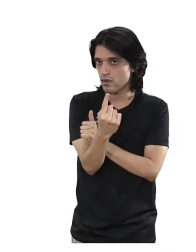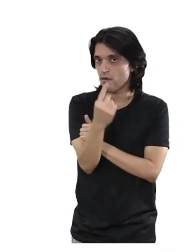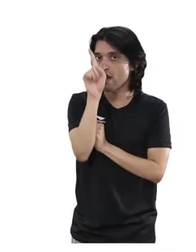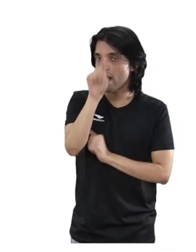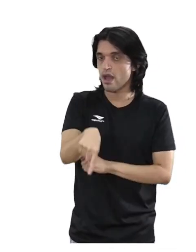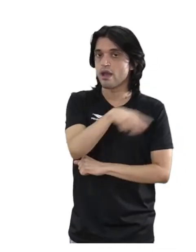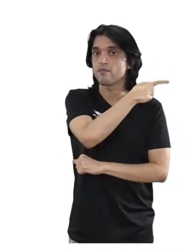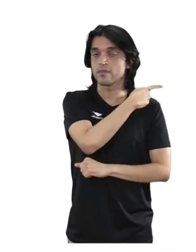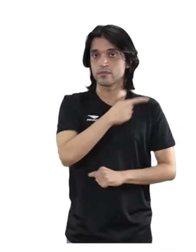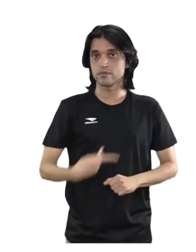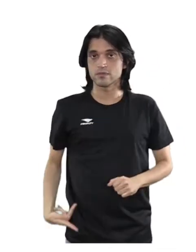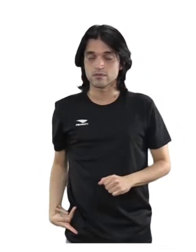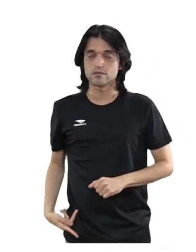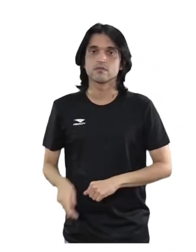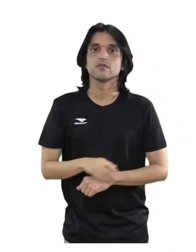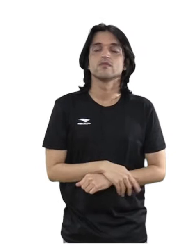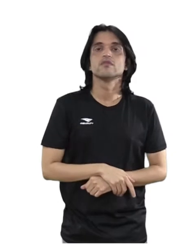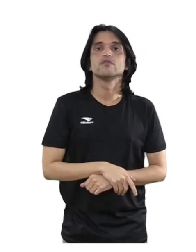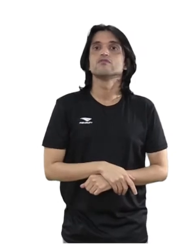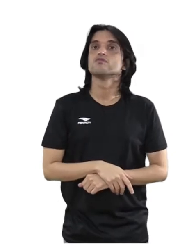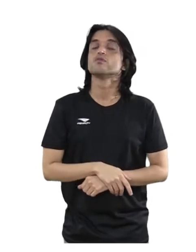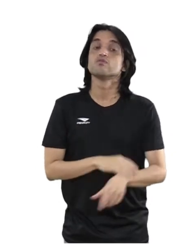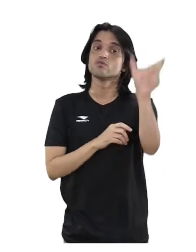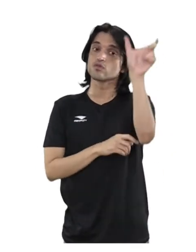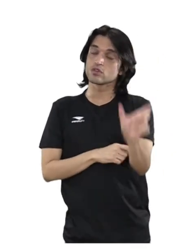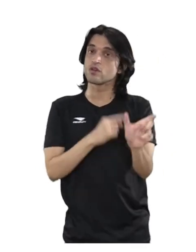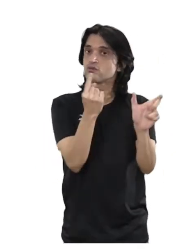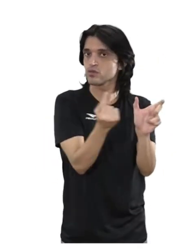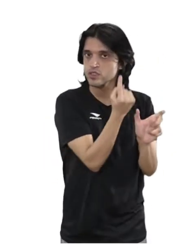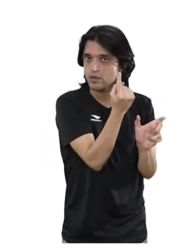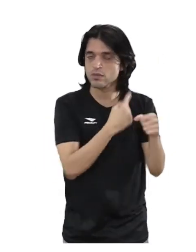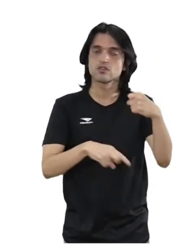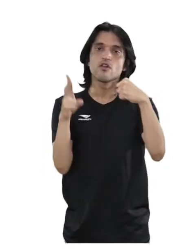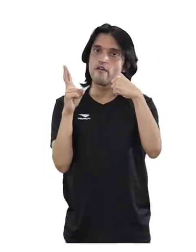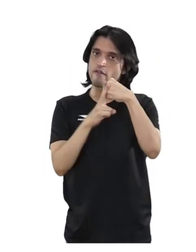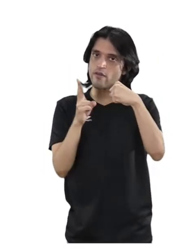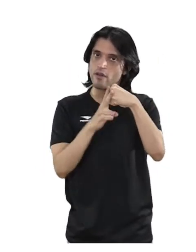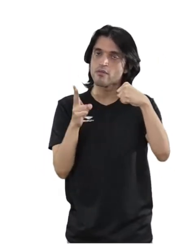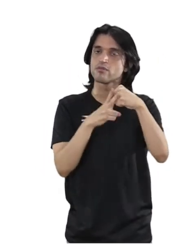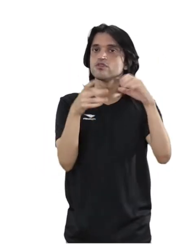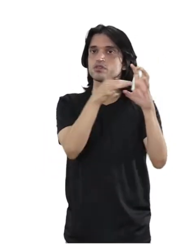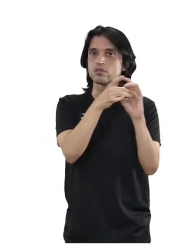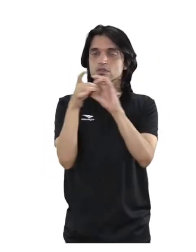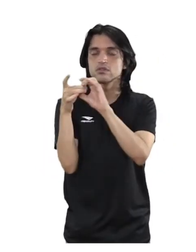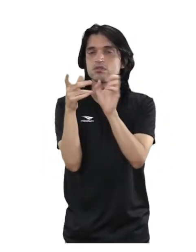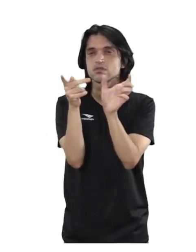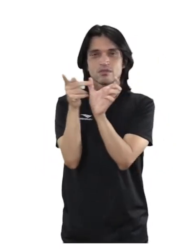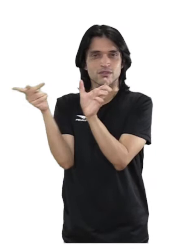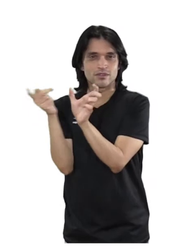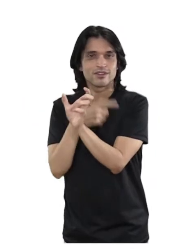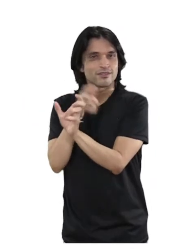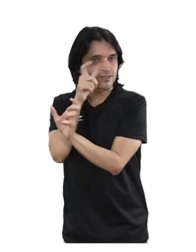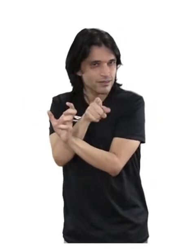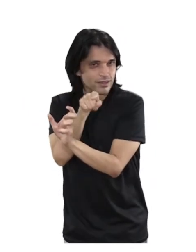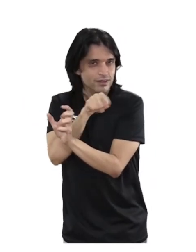ligação, mais predicativo. Observaram? Olha só, sujeito simples é quem? Quem é a presidência da República?